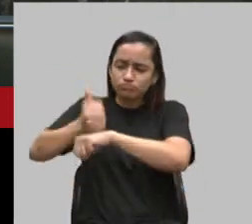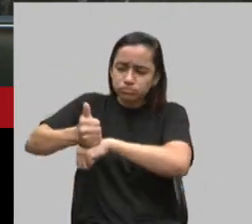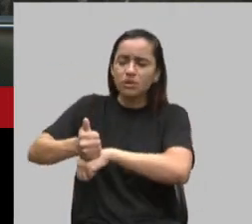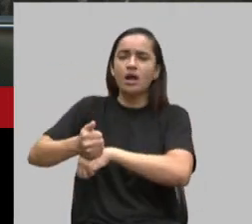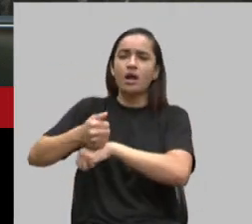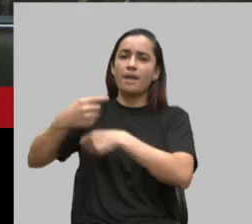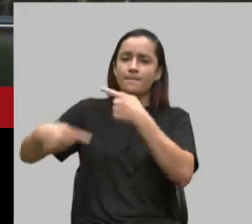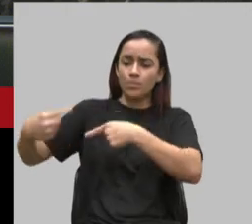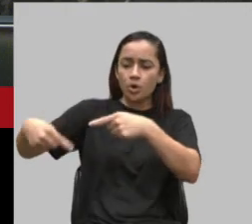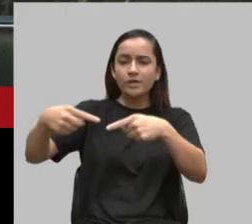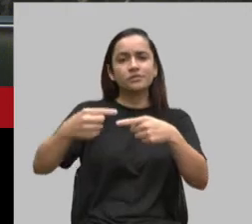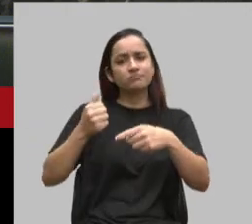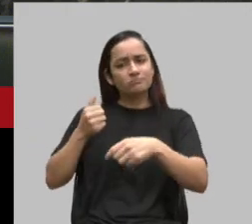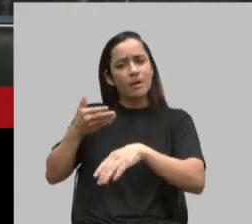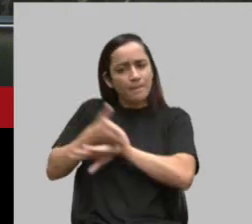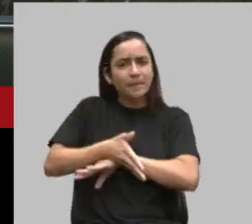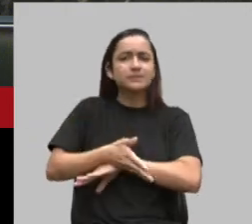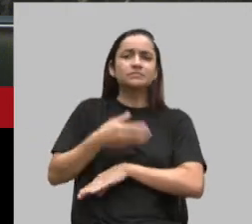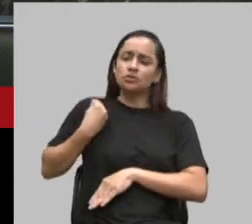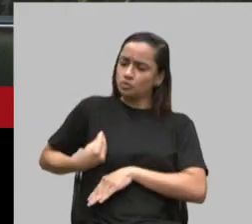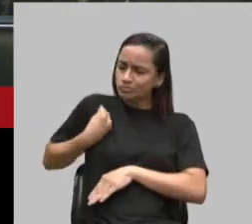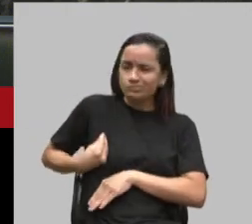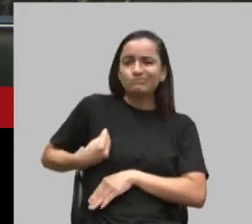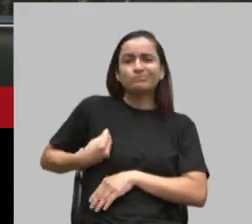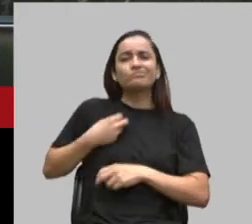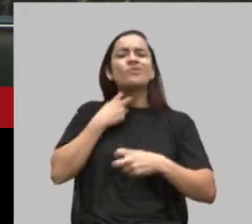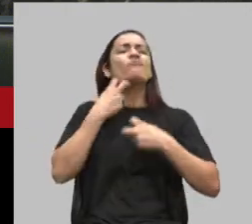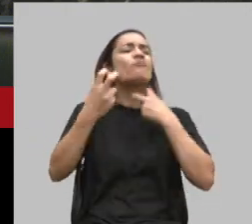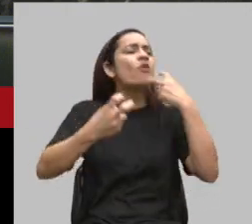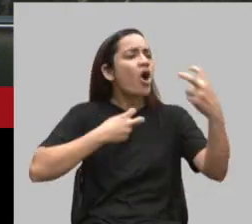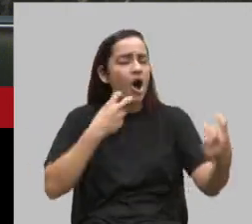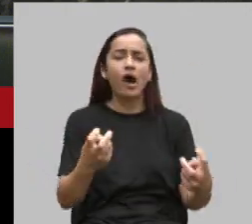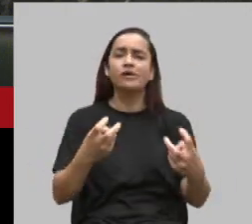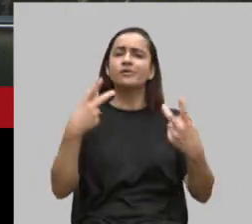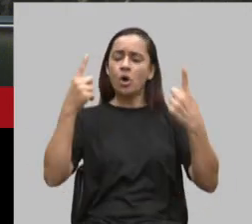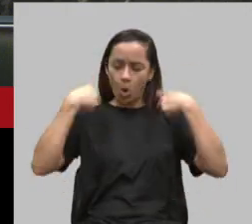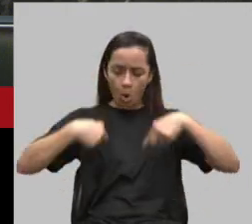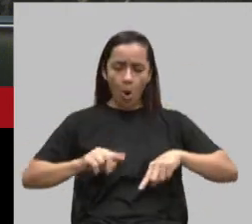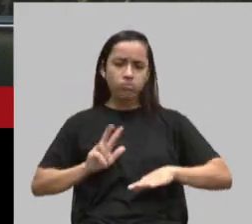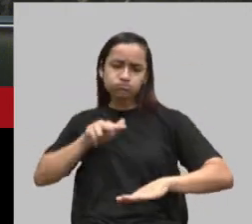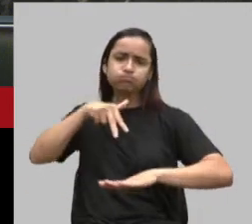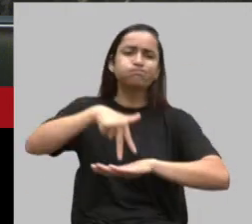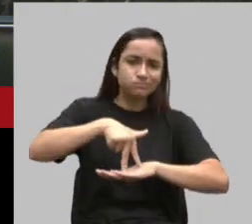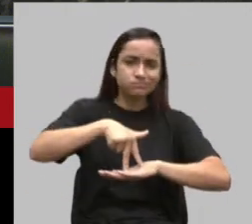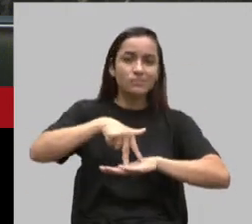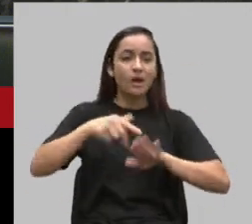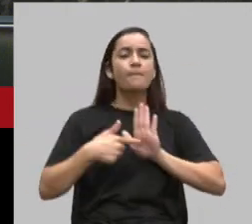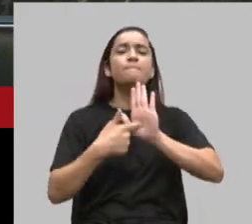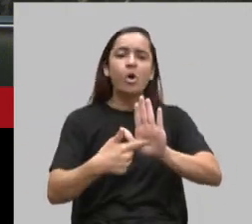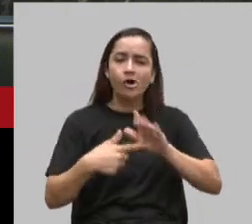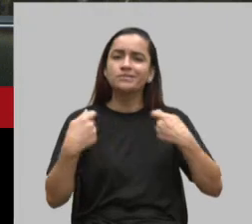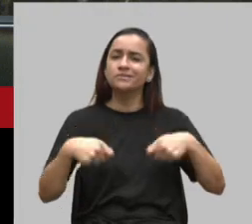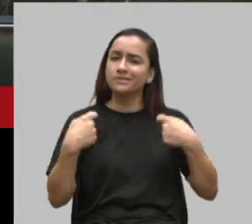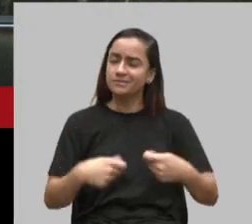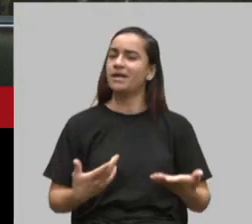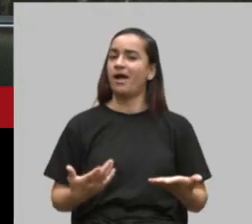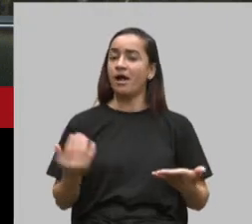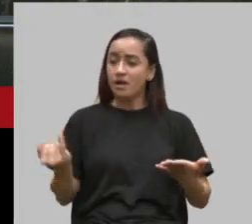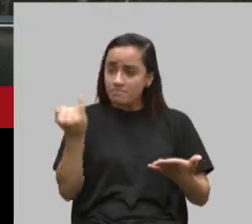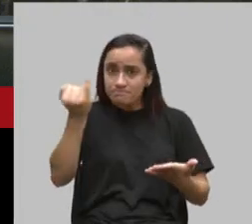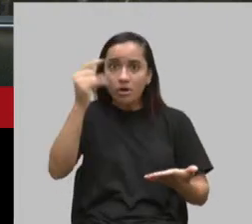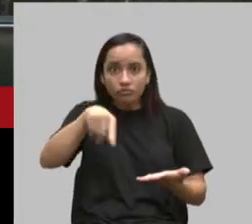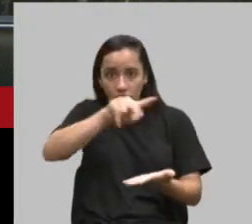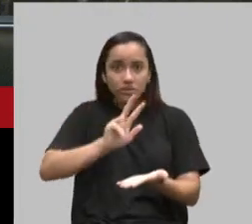as vozes de vocês com os corpos com as necessidades ocupem e ocupem o mais